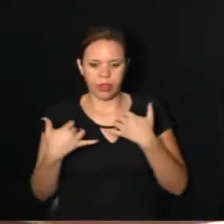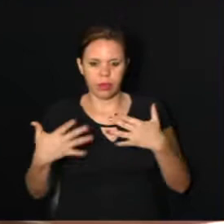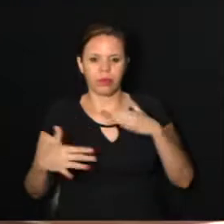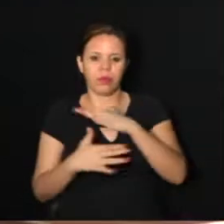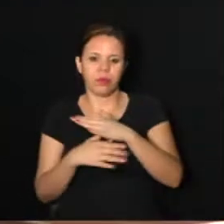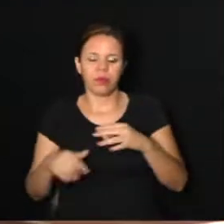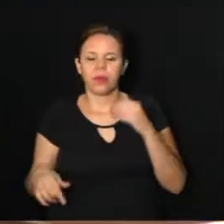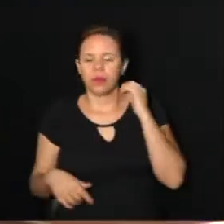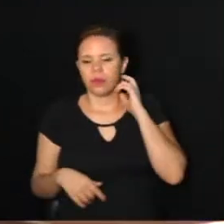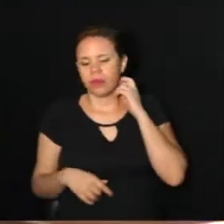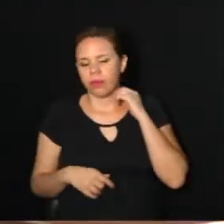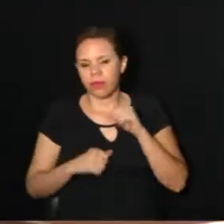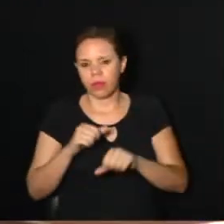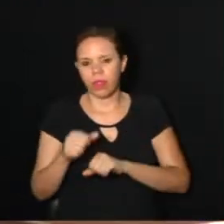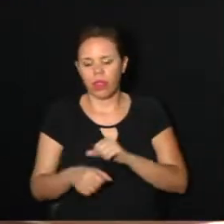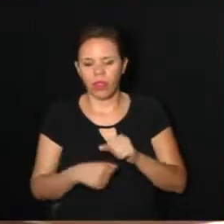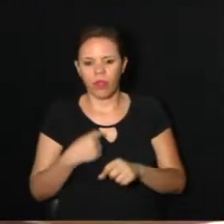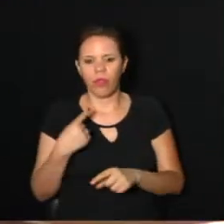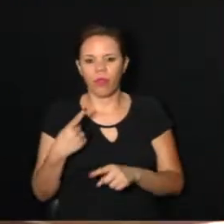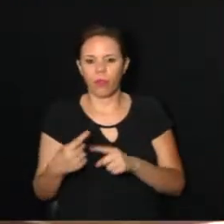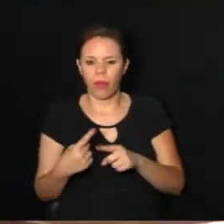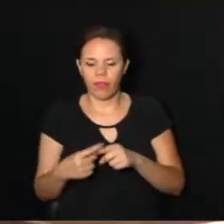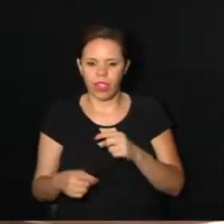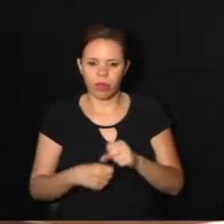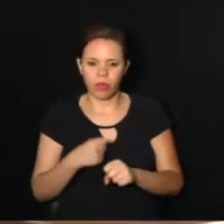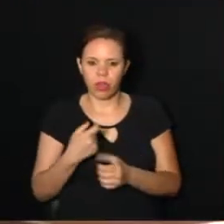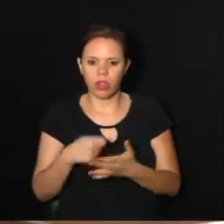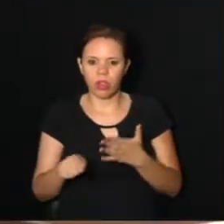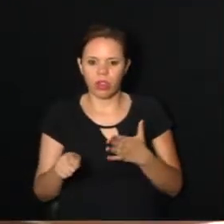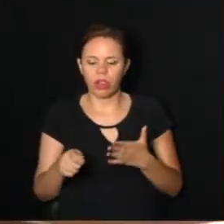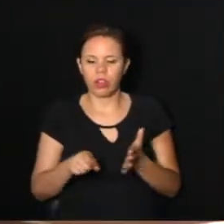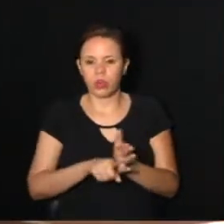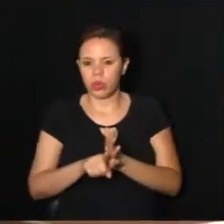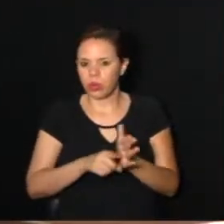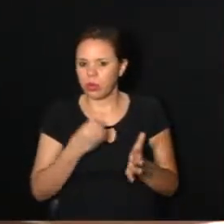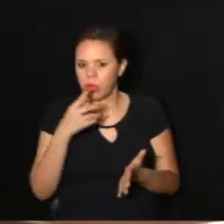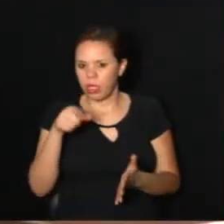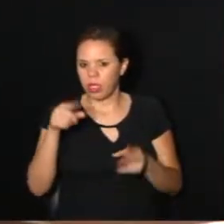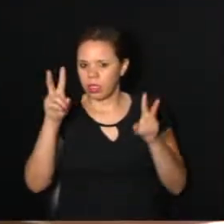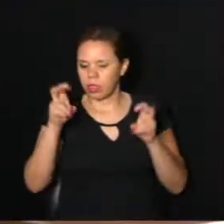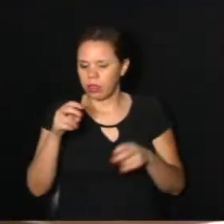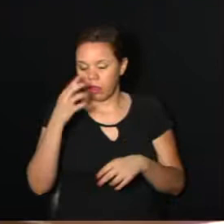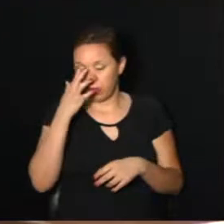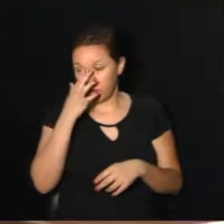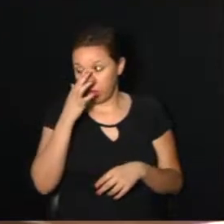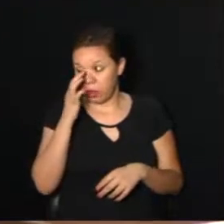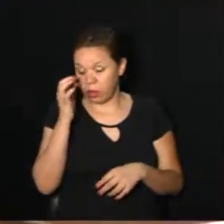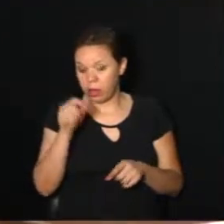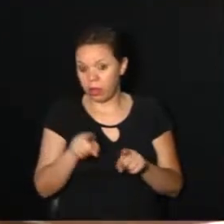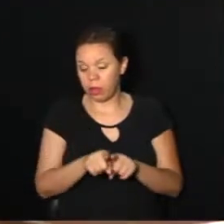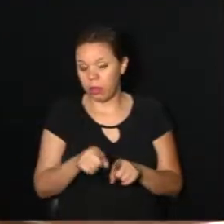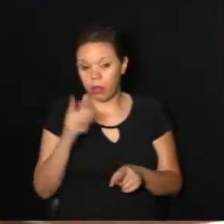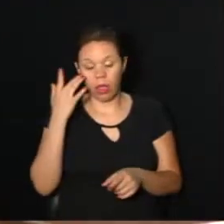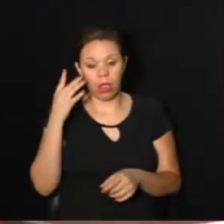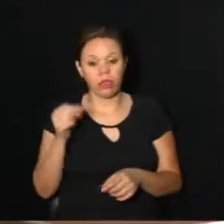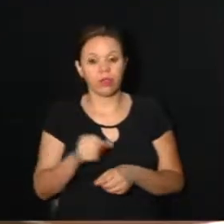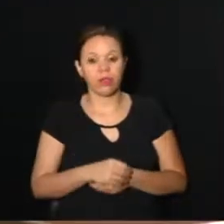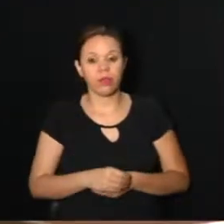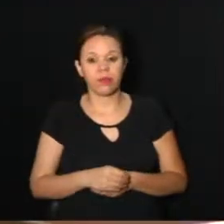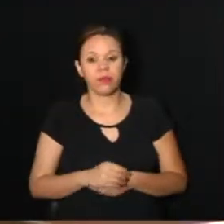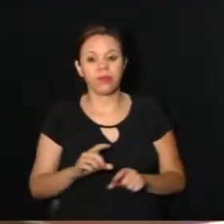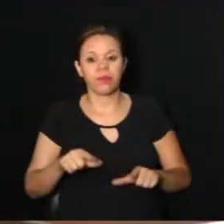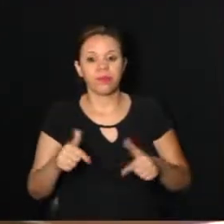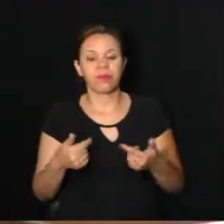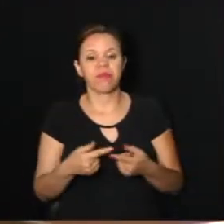Câmara, da renovação anual do alvará. Então precisa estudar bem esse assunto. E também acho essa